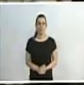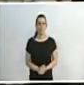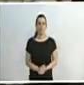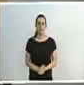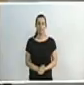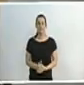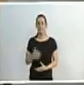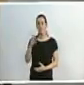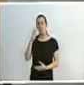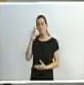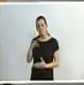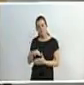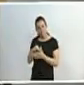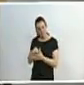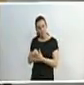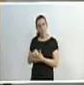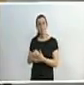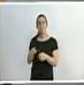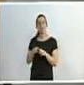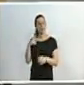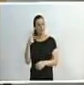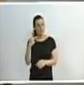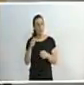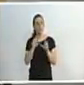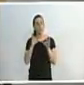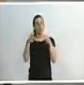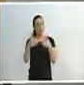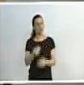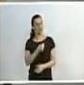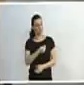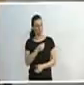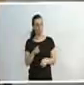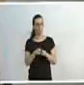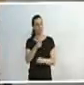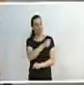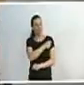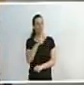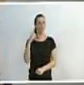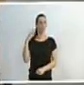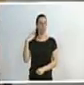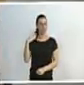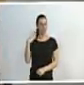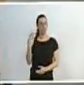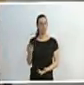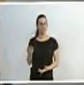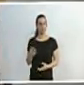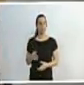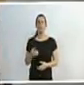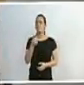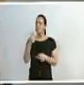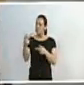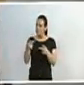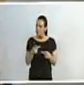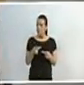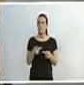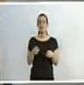Presidentes e senhores vereadores, nossa comunidade que aqui está, os acadêmicos, sejam bem-vindos a esta Casa do Povo, bem como